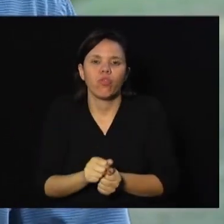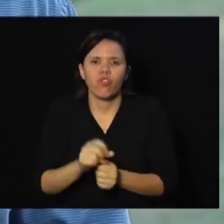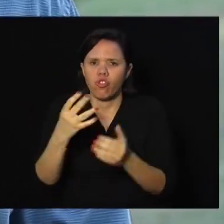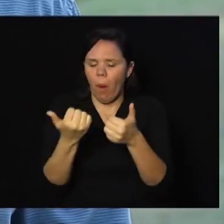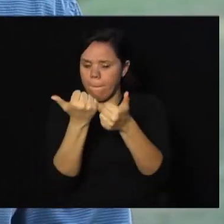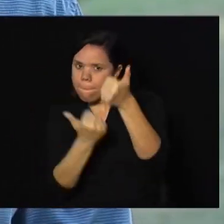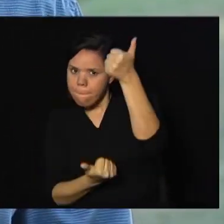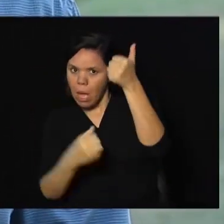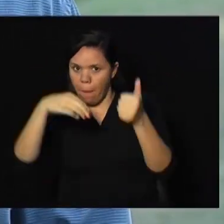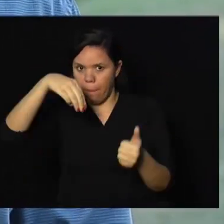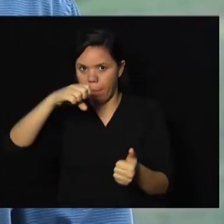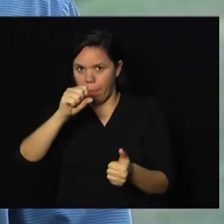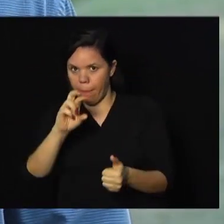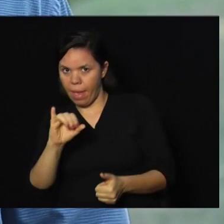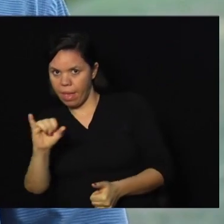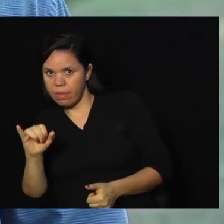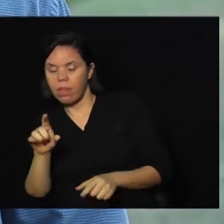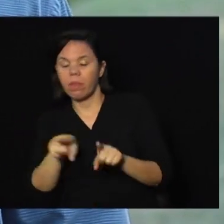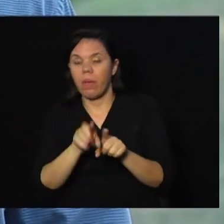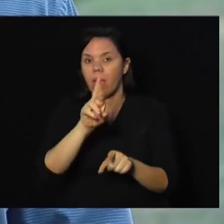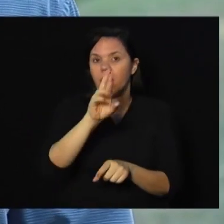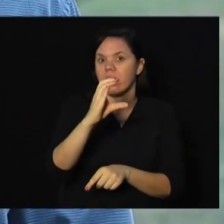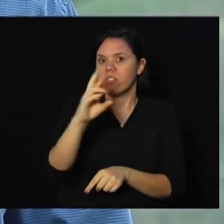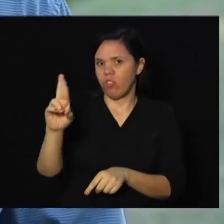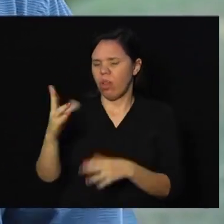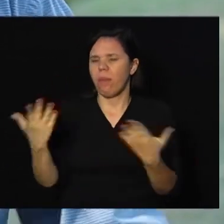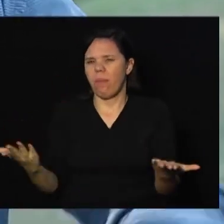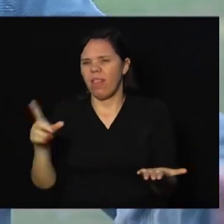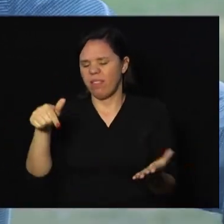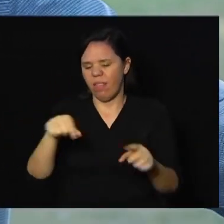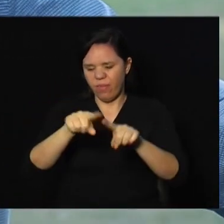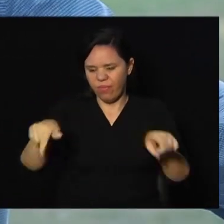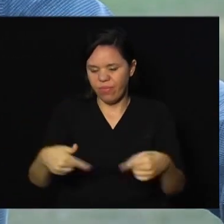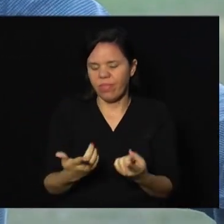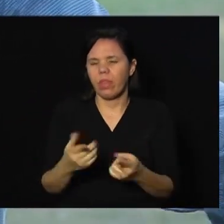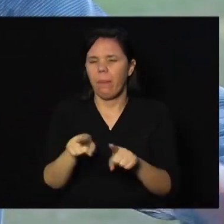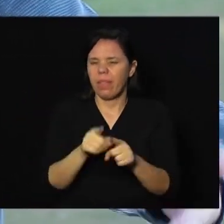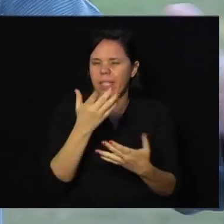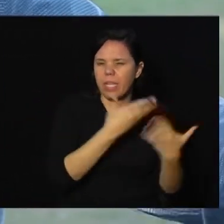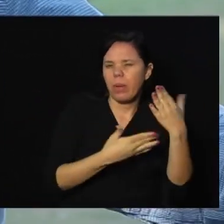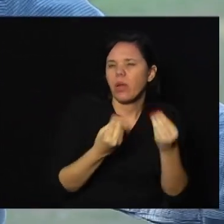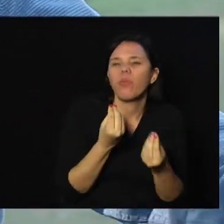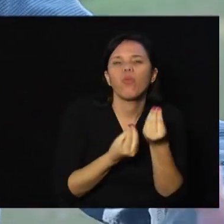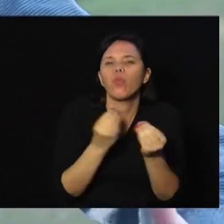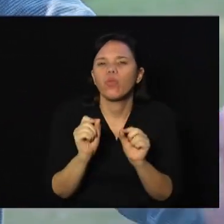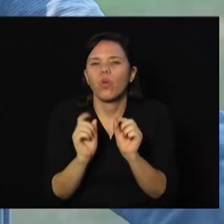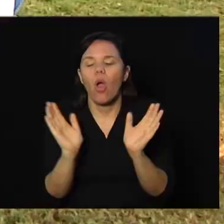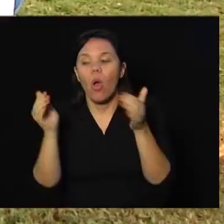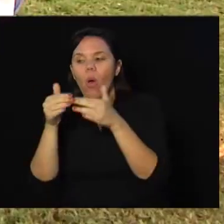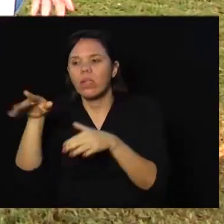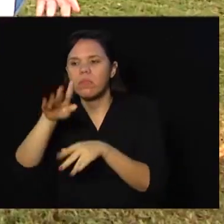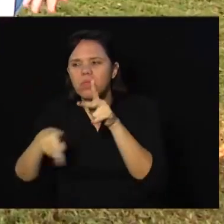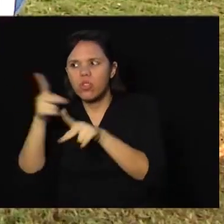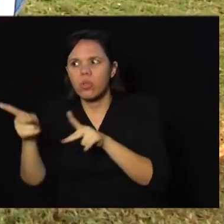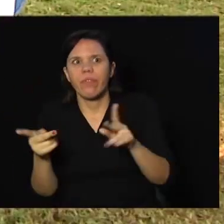do Messi e do Cristiano Ronaldo, só que é um extracampo que atrapalha muito, né? Recentemente na seleção brasileira, na concentração, a